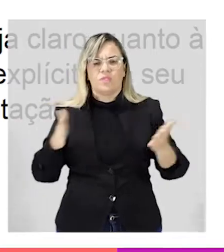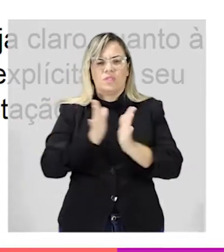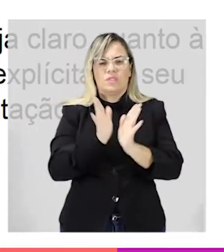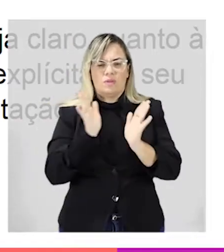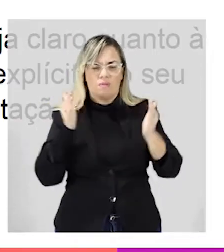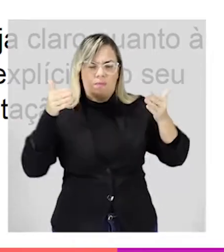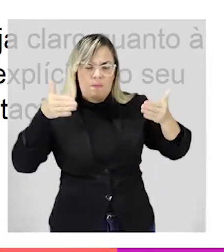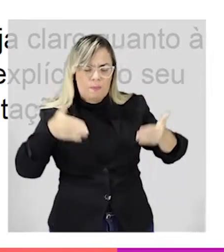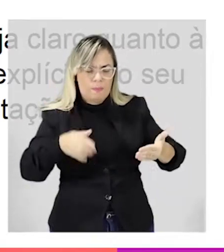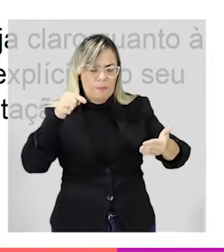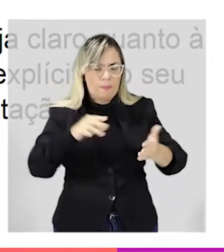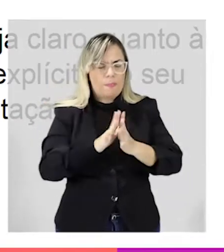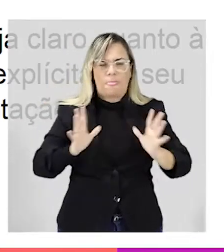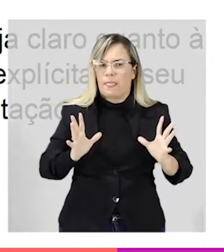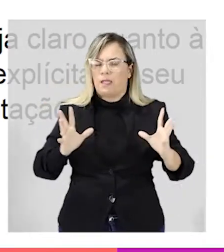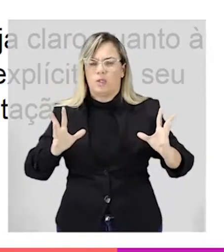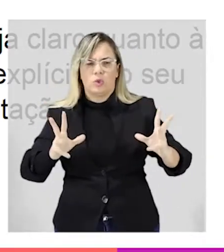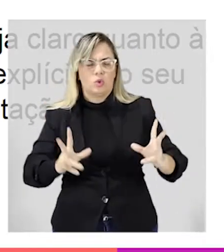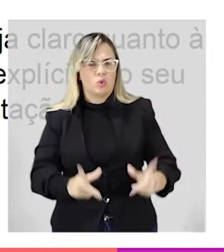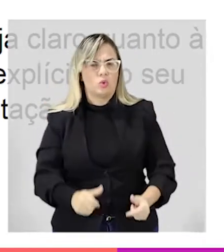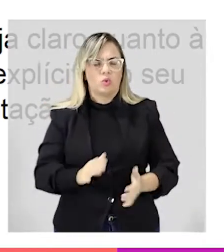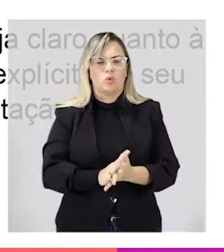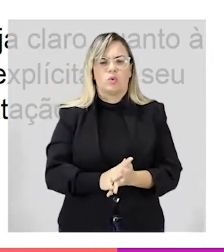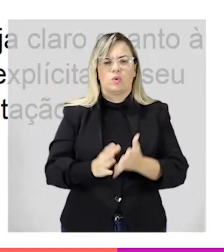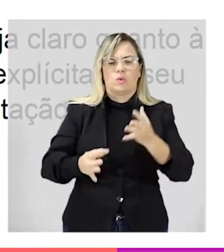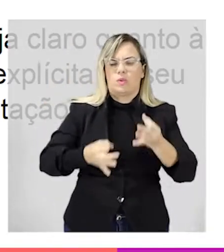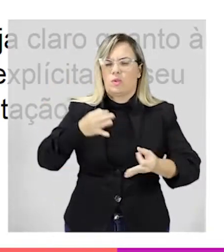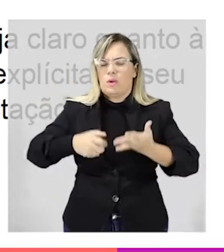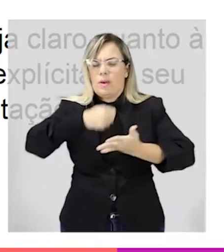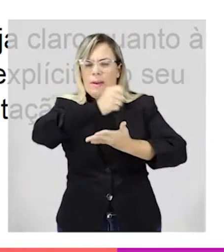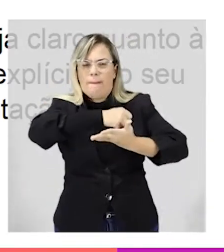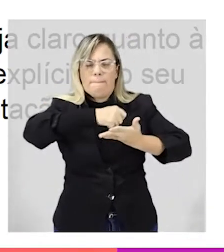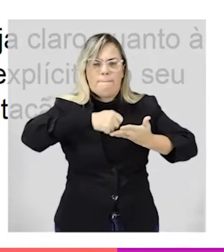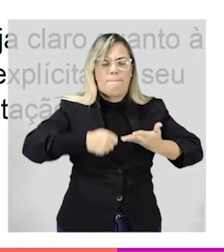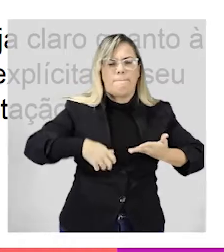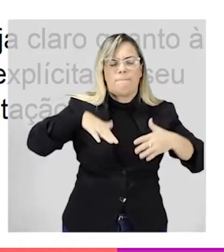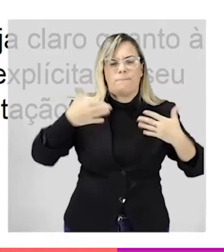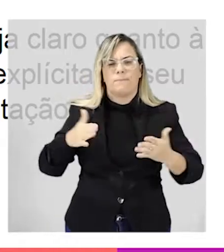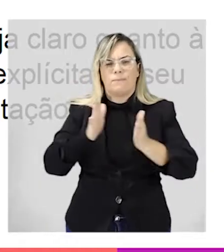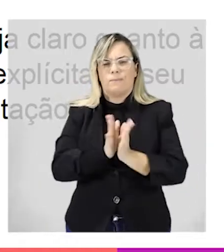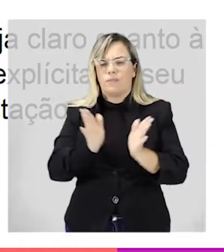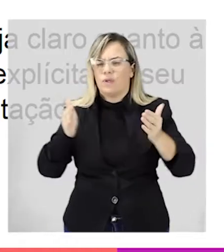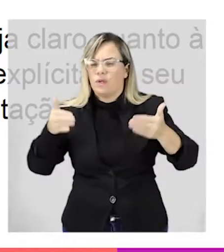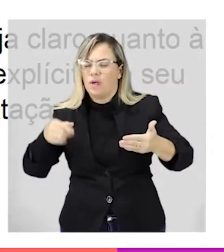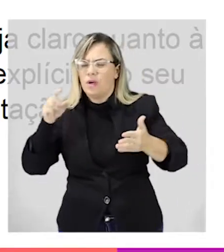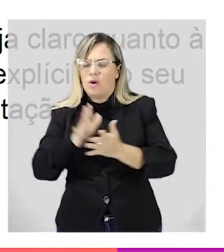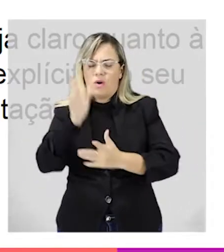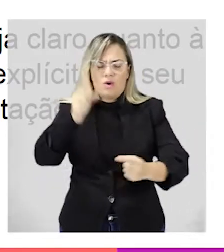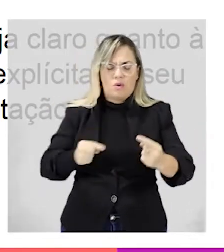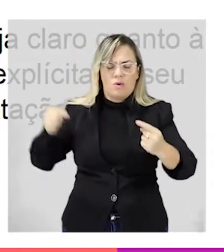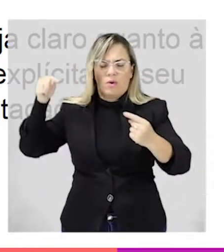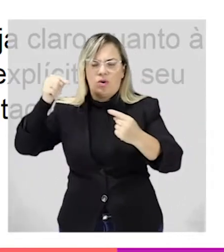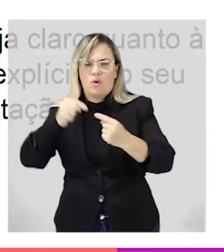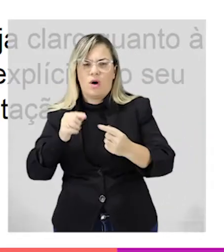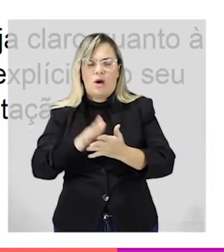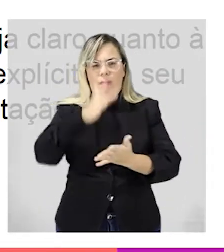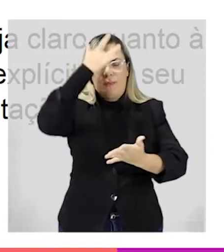condutor de toda a sua argumentação. Ela descreve o lugar para onde você quer levar o